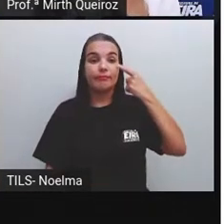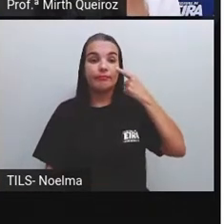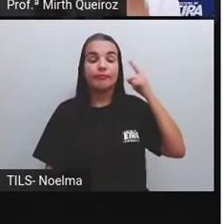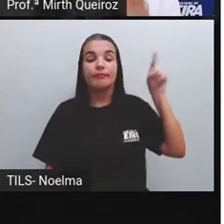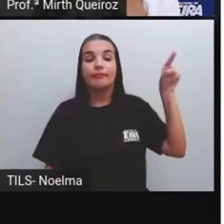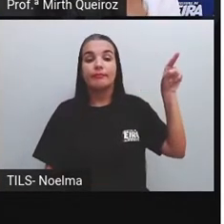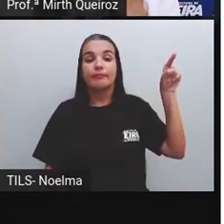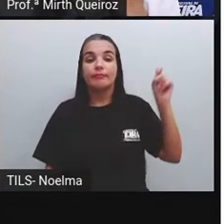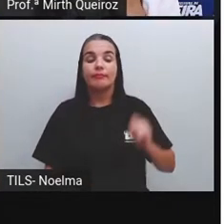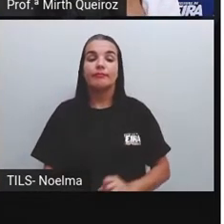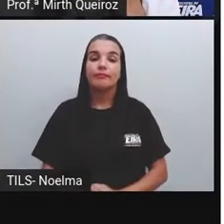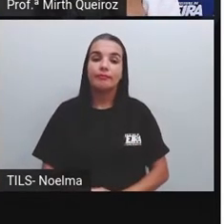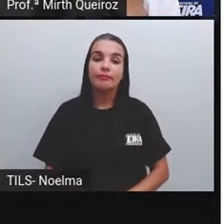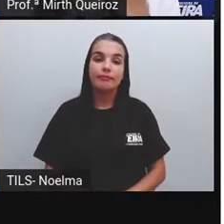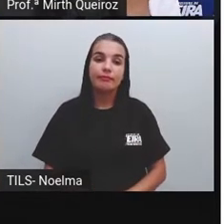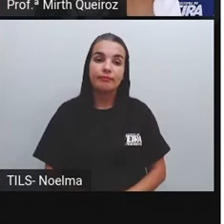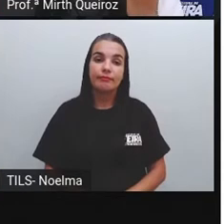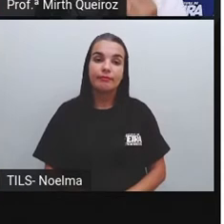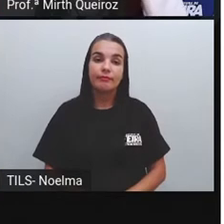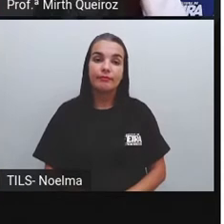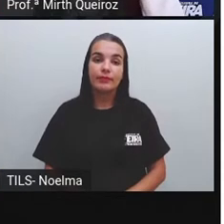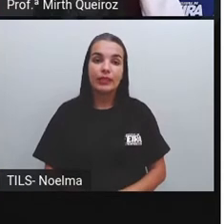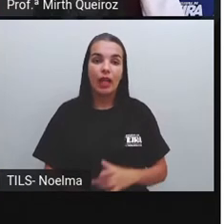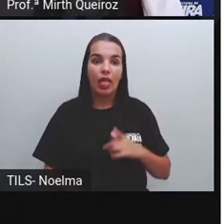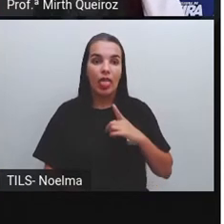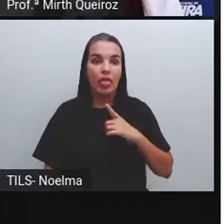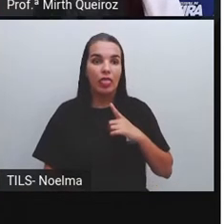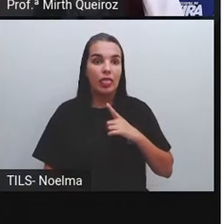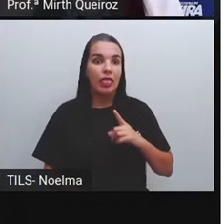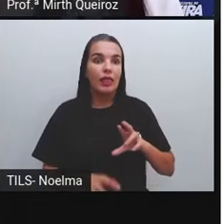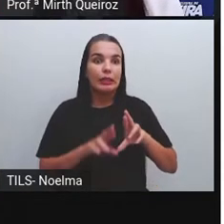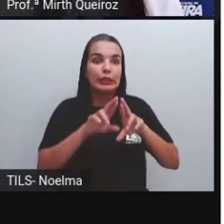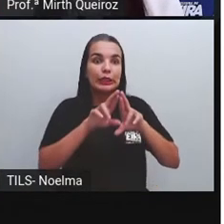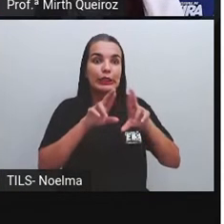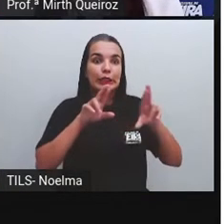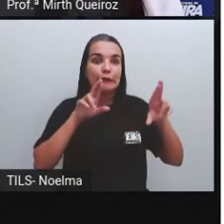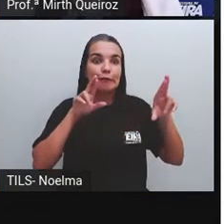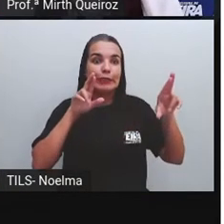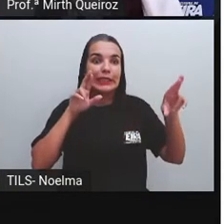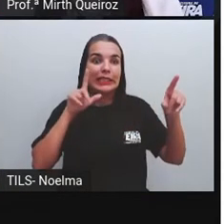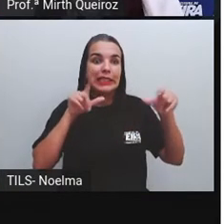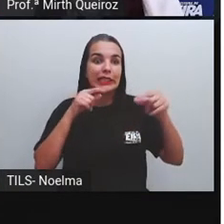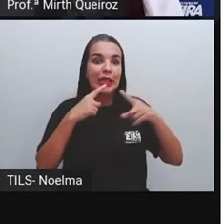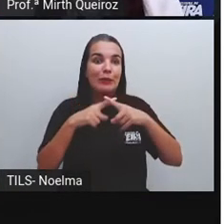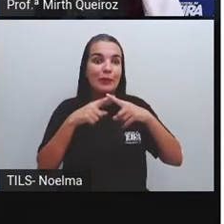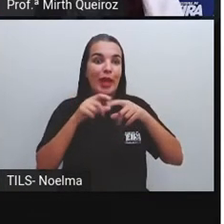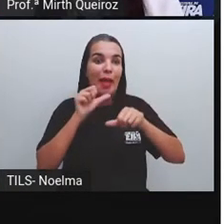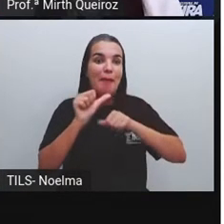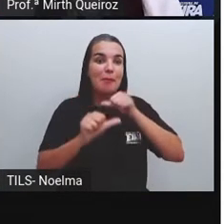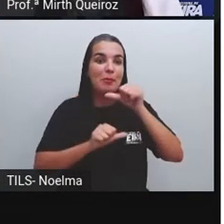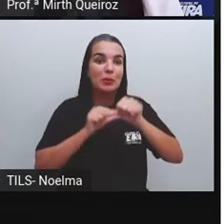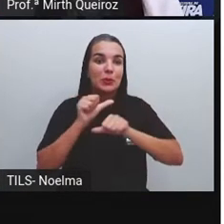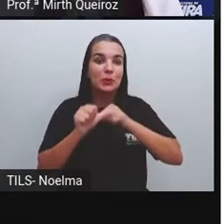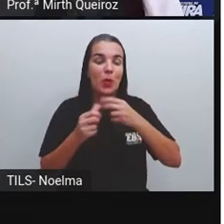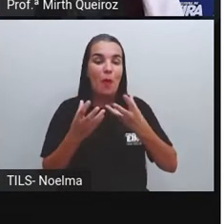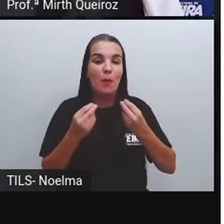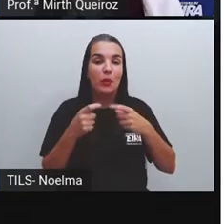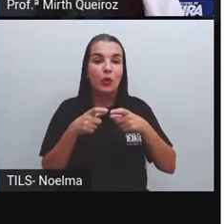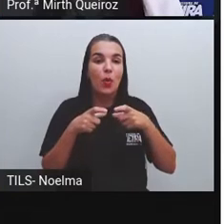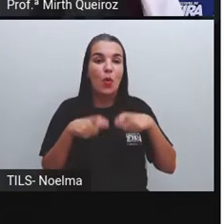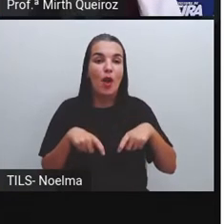aí? Há uma grande diferença entre a primeira imagem e a última imagem, não é?